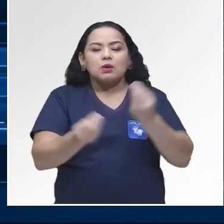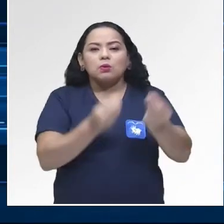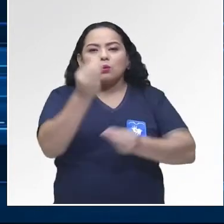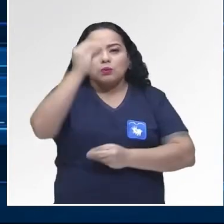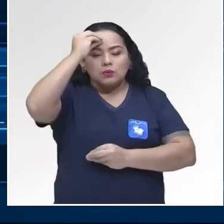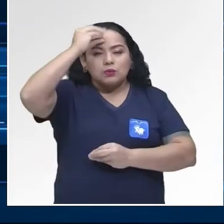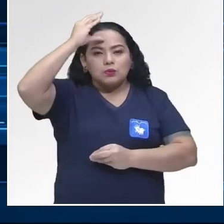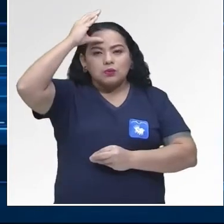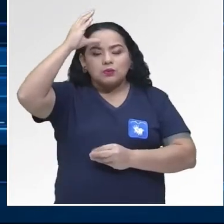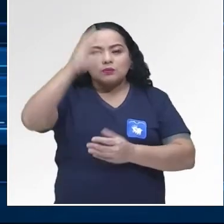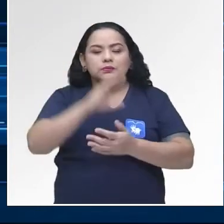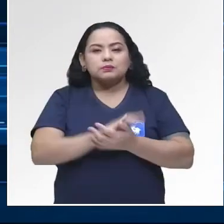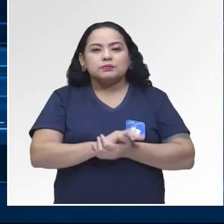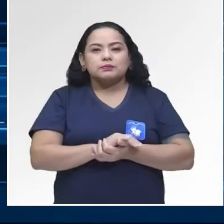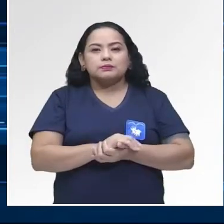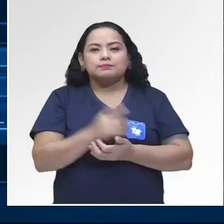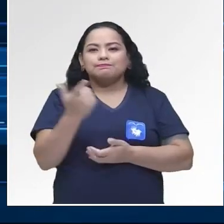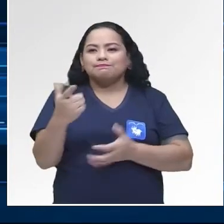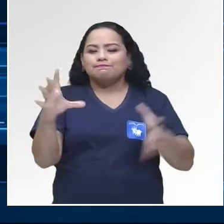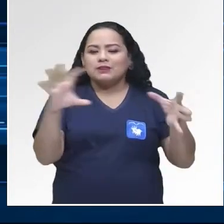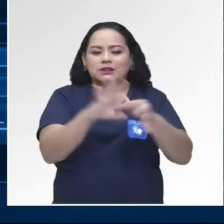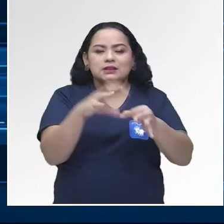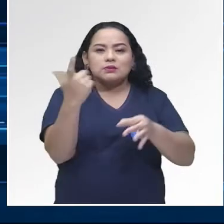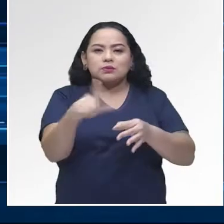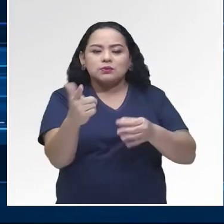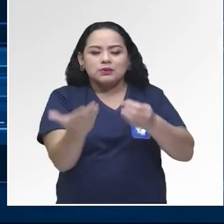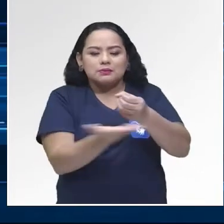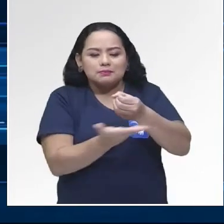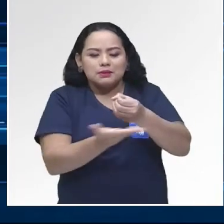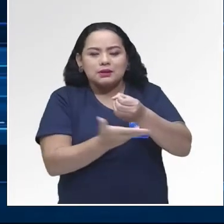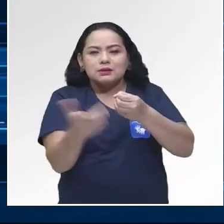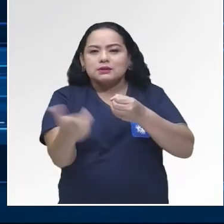conhecimento que não tem nenhuma base,